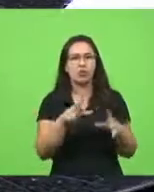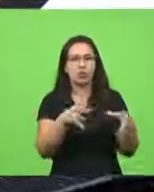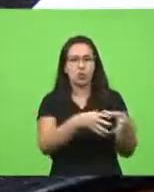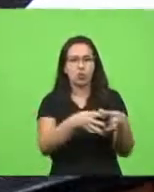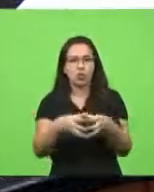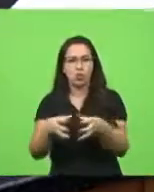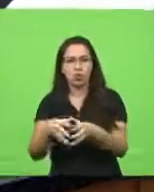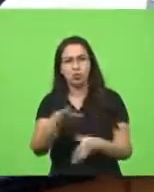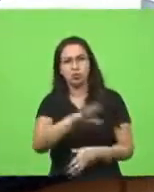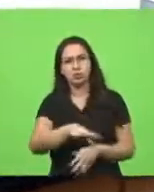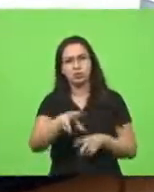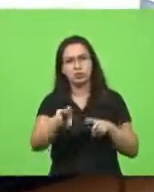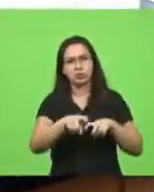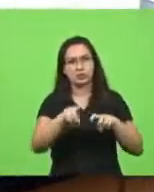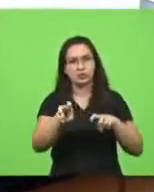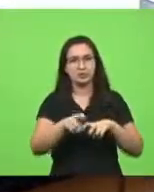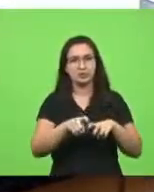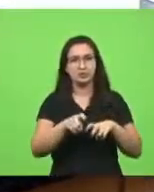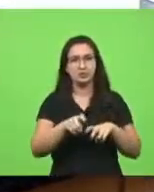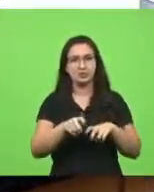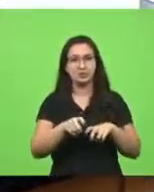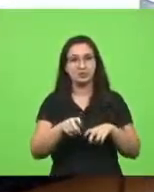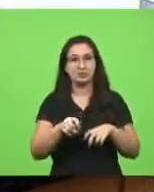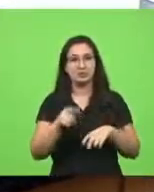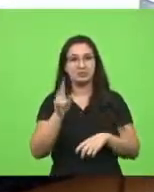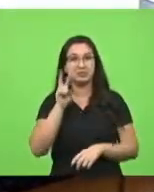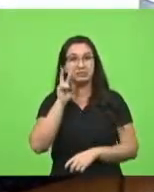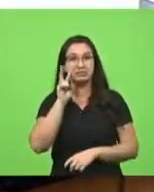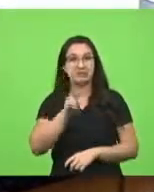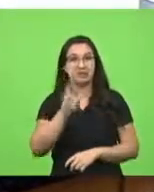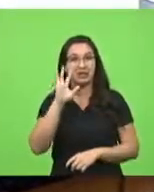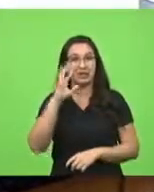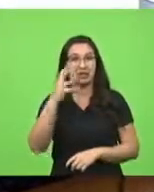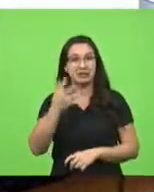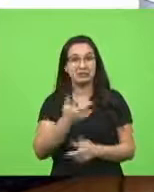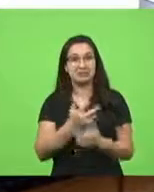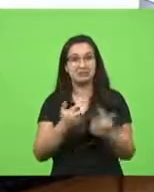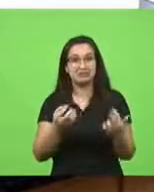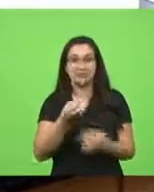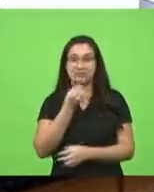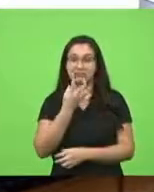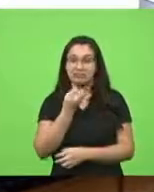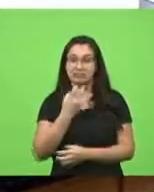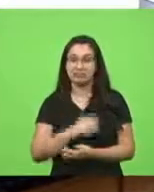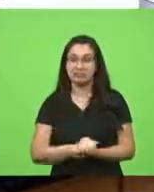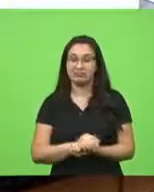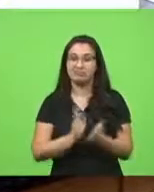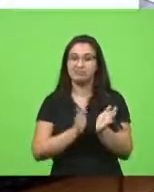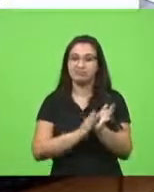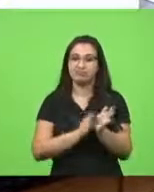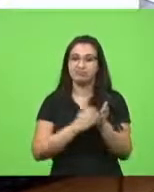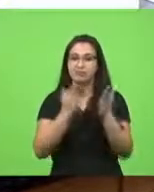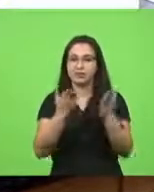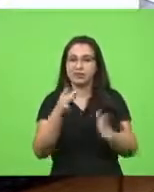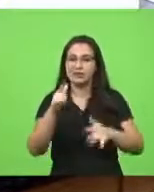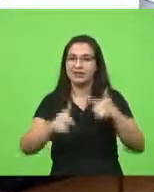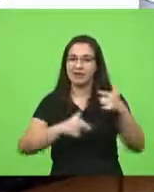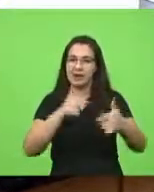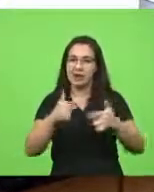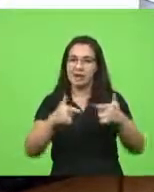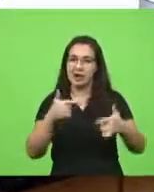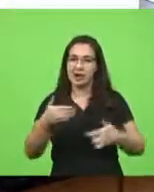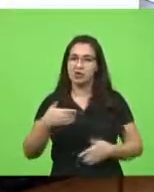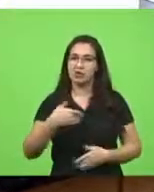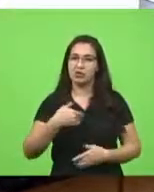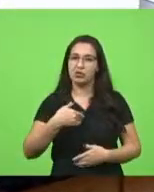e trazendo o resultado esperado nesse segmento que é tão importante para a economia catarinense. Parabéns pelo trabalho e por vir aqui prestar